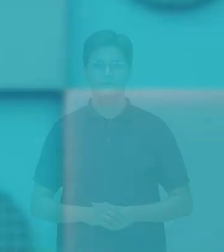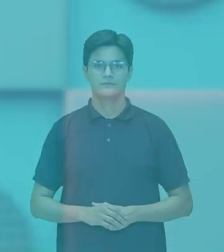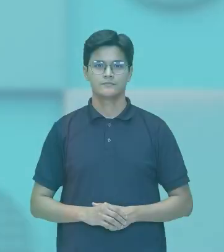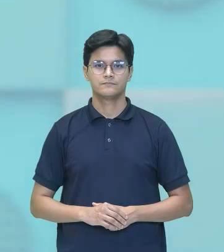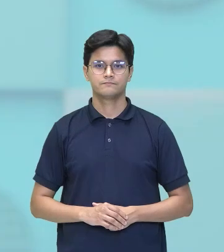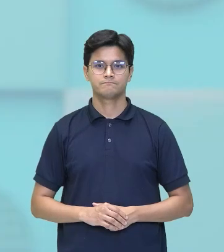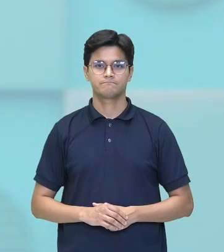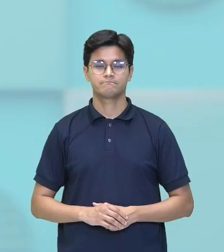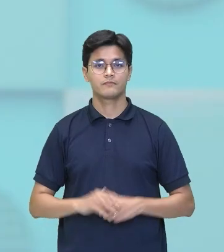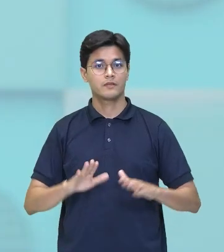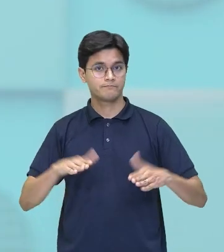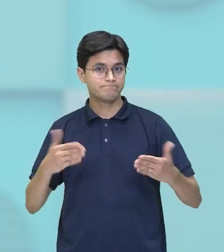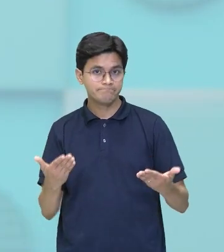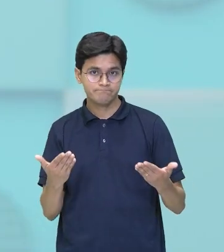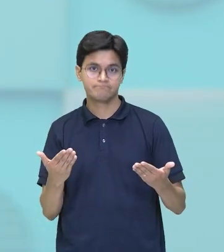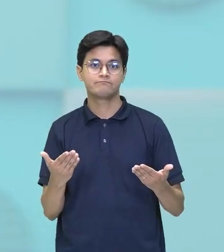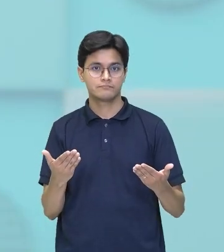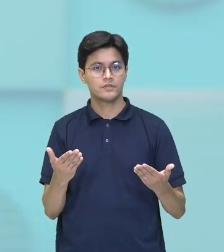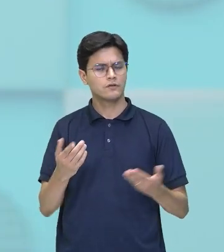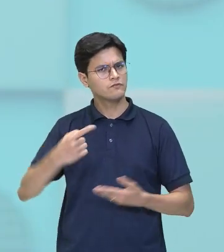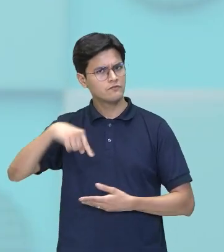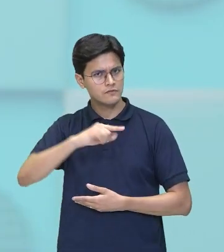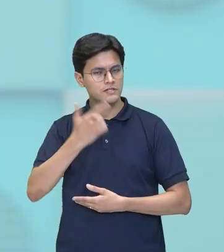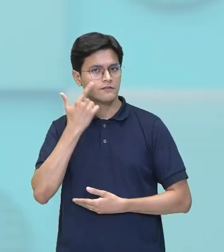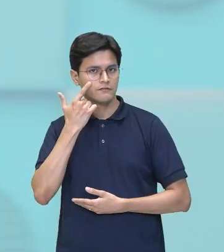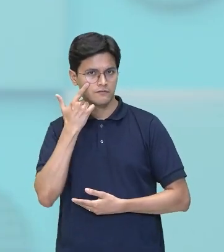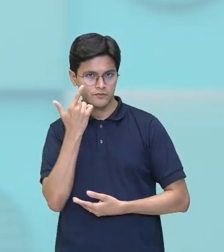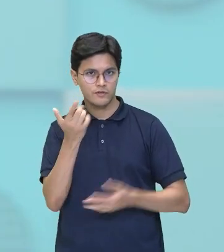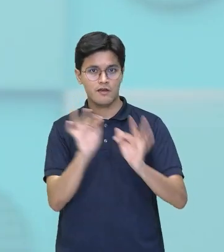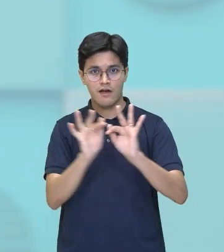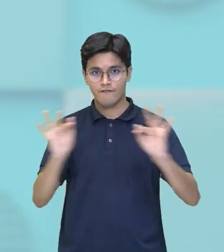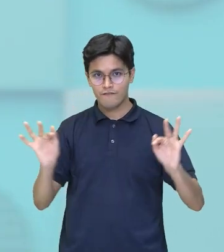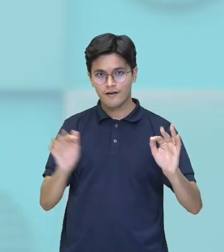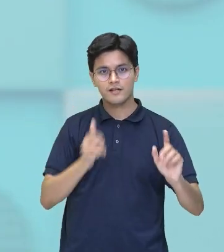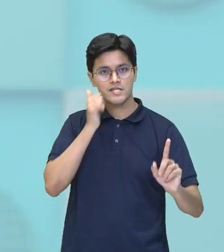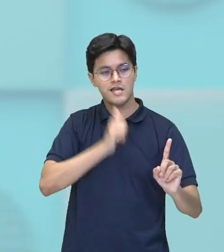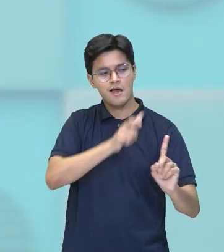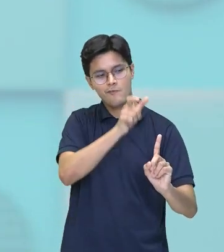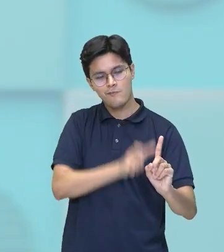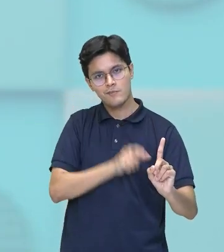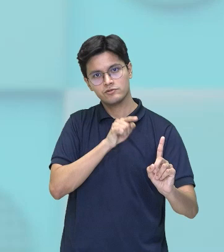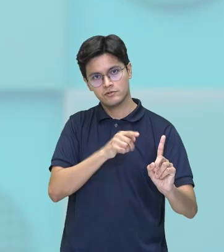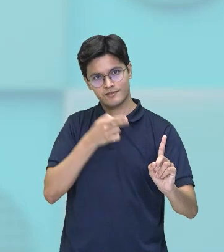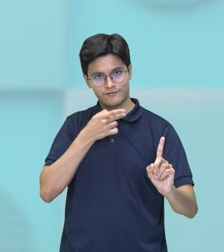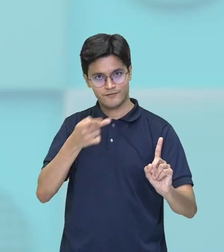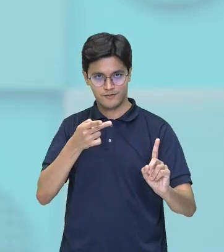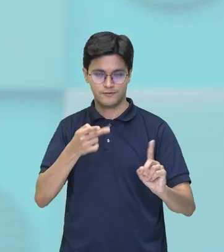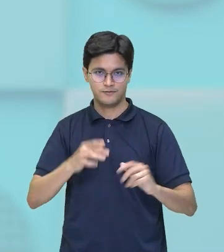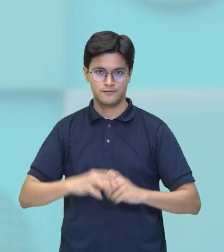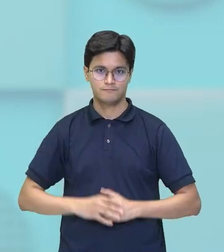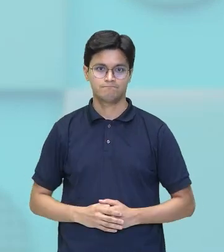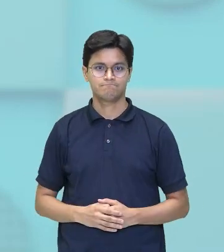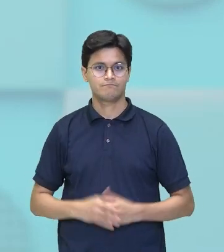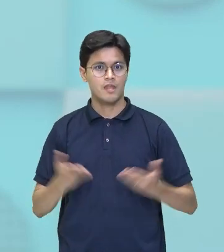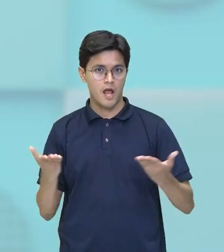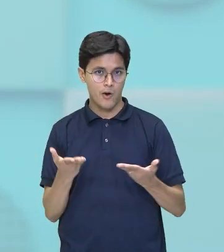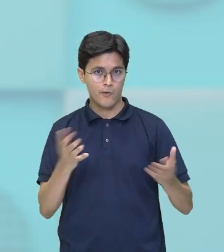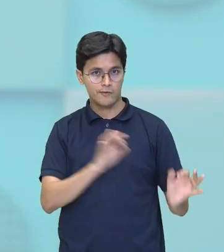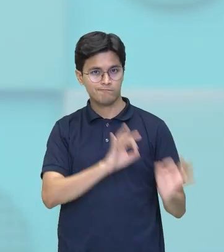Então, vocês puderam ver uma frase que a nossa personagem Potira estava comentando. Vamos acompanhar